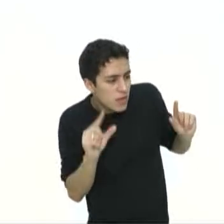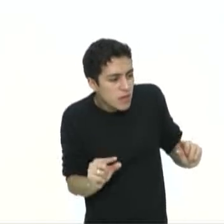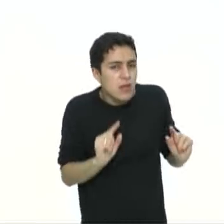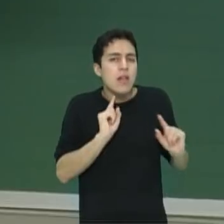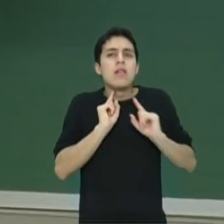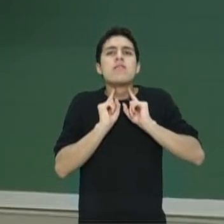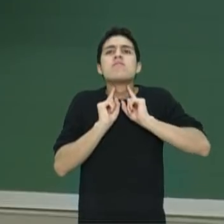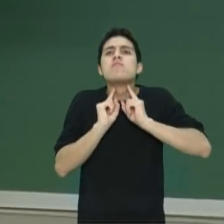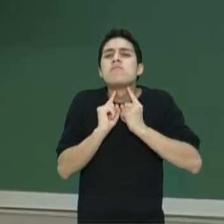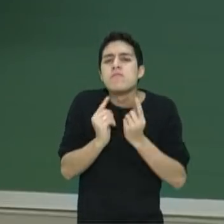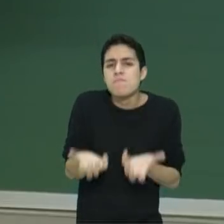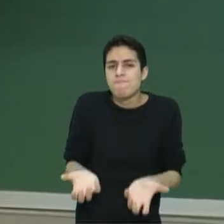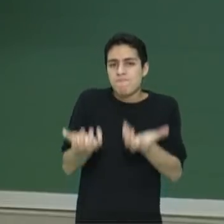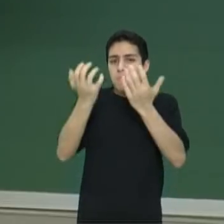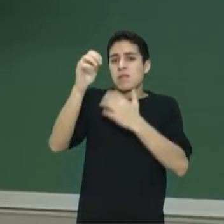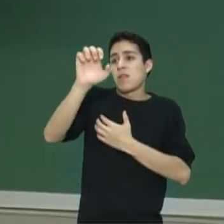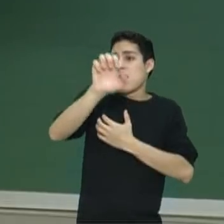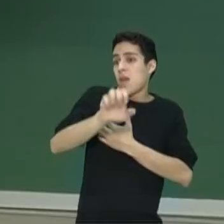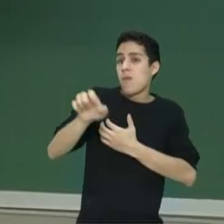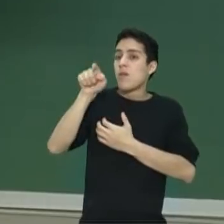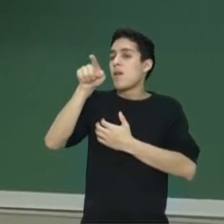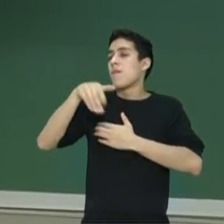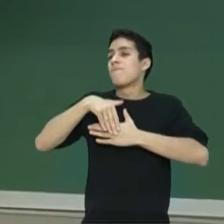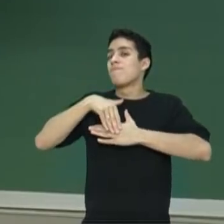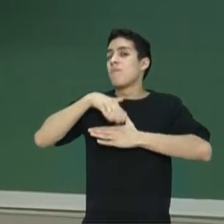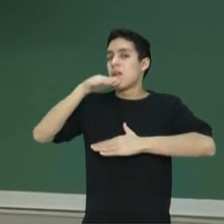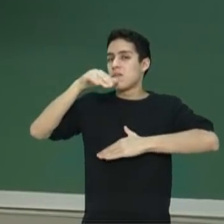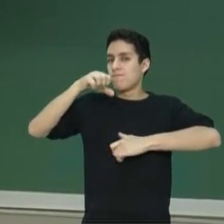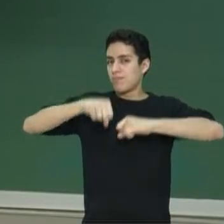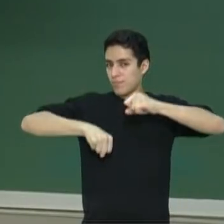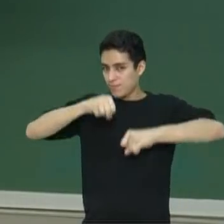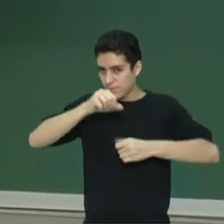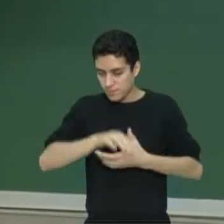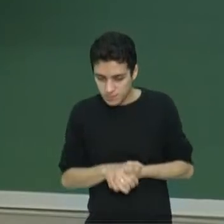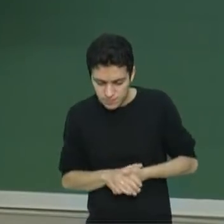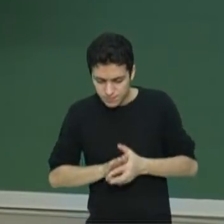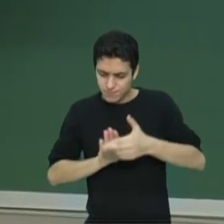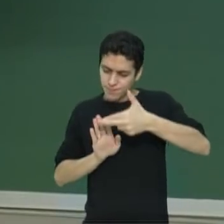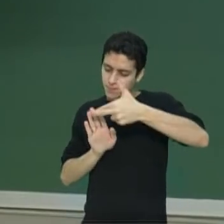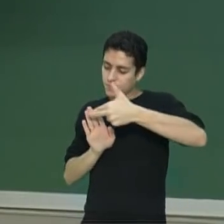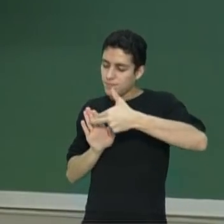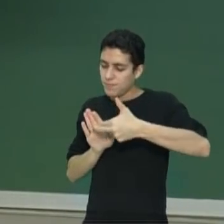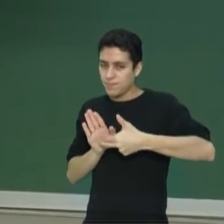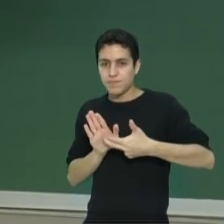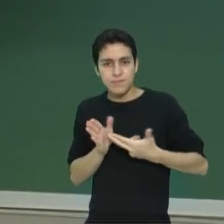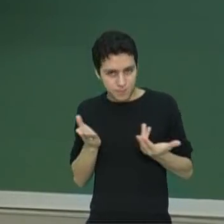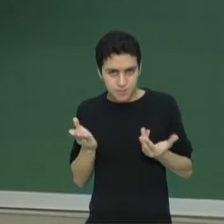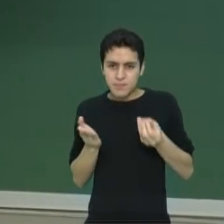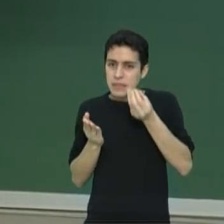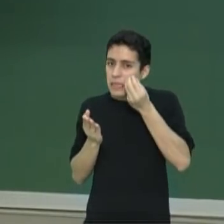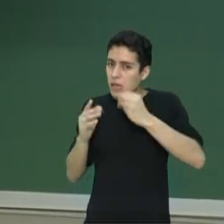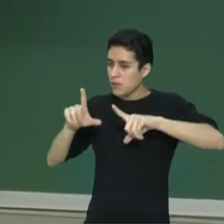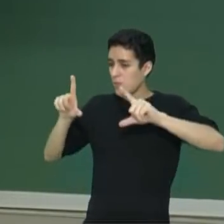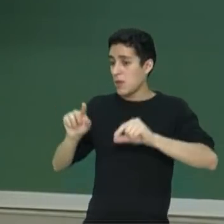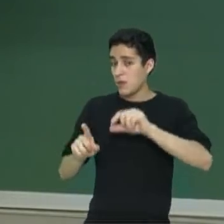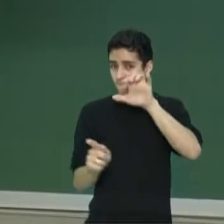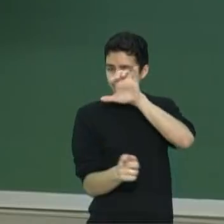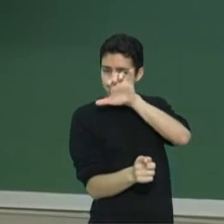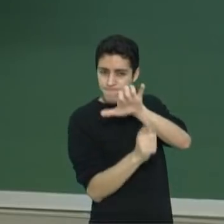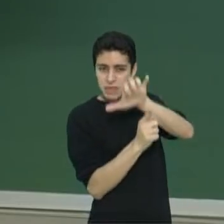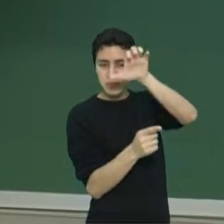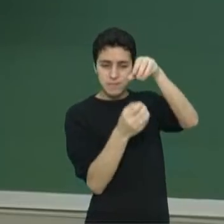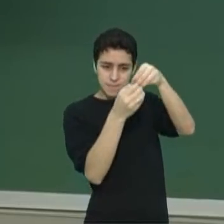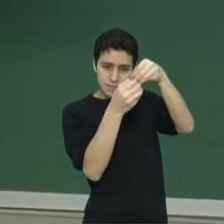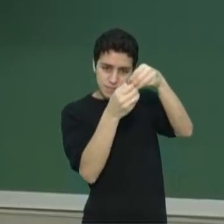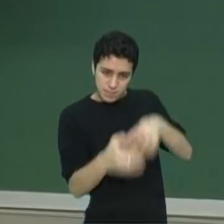de poluição. A Europa é o país mais industrializado. Então, os regulamentos ambientais diminuíram esses impactos de poluição